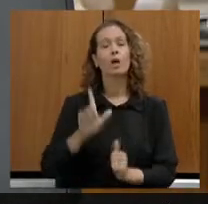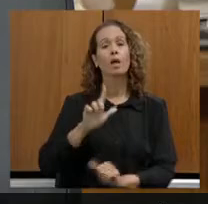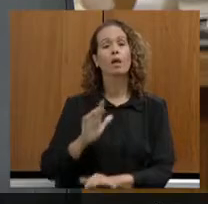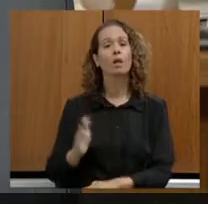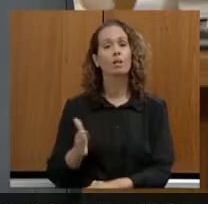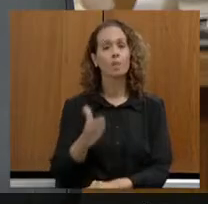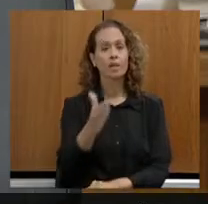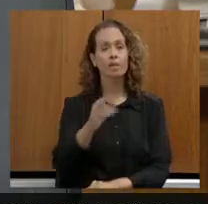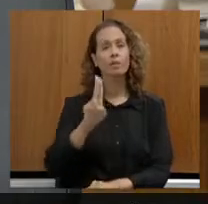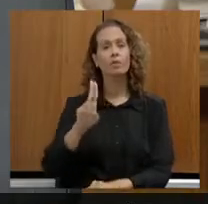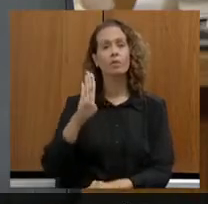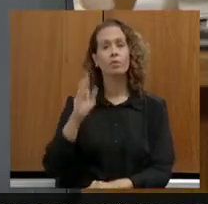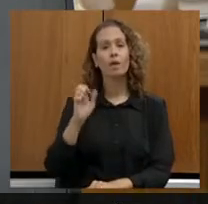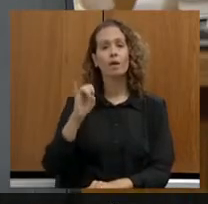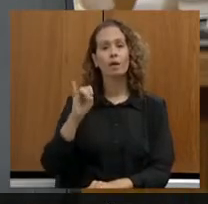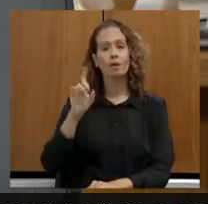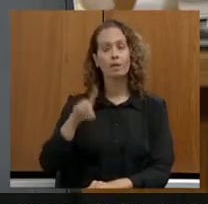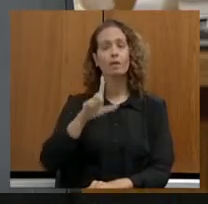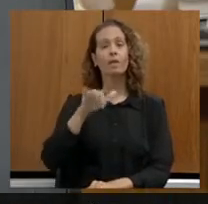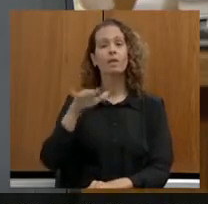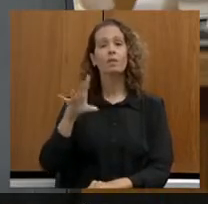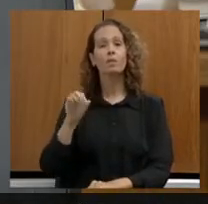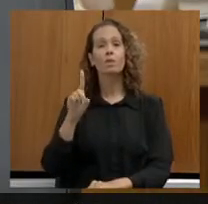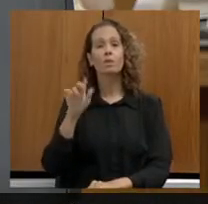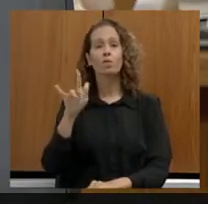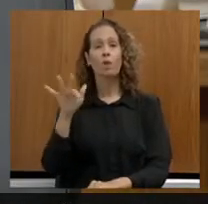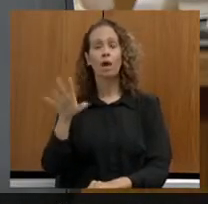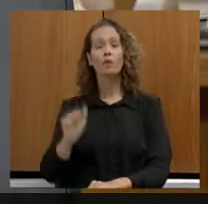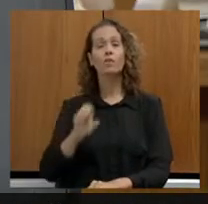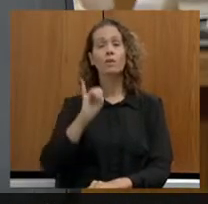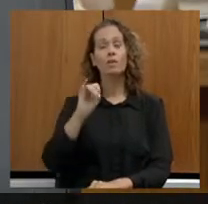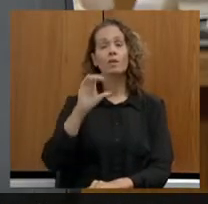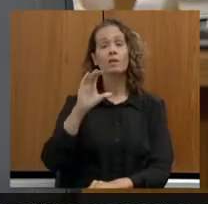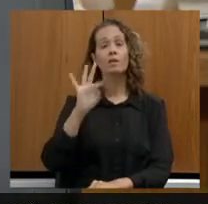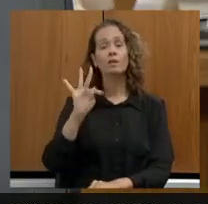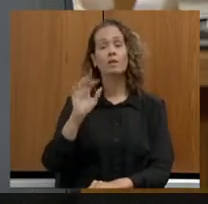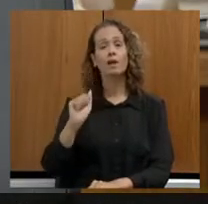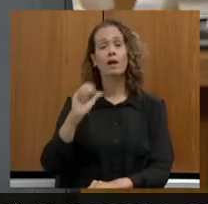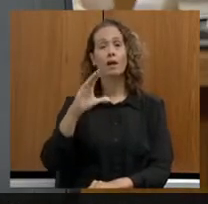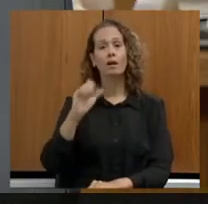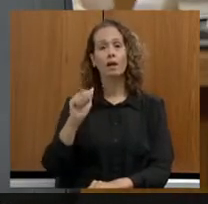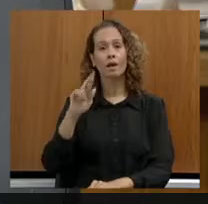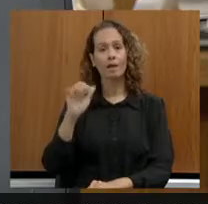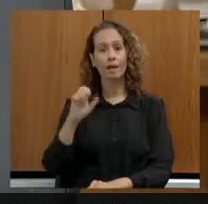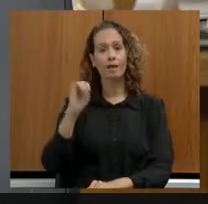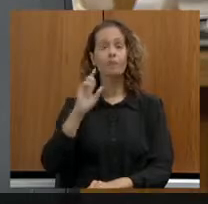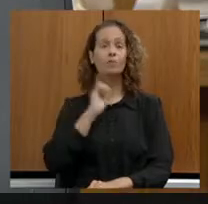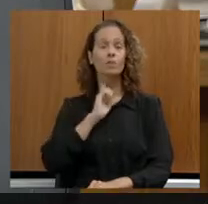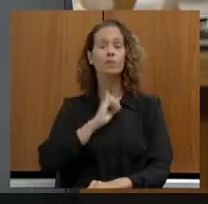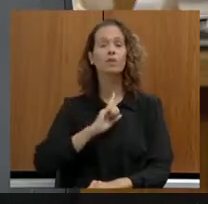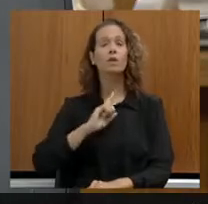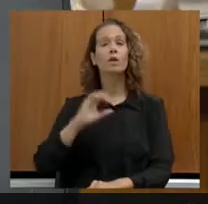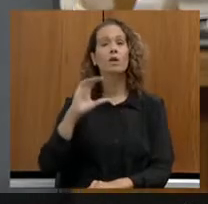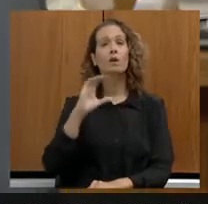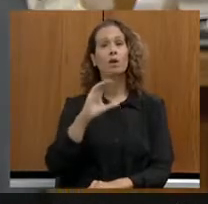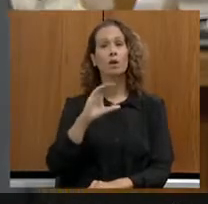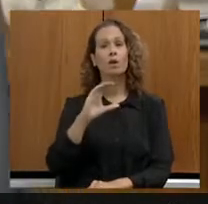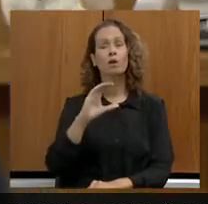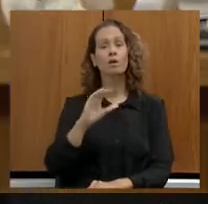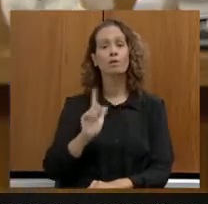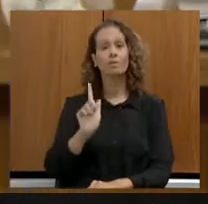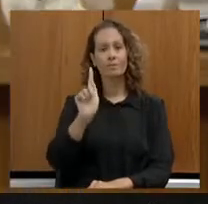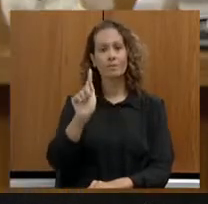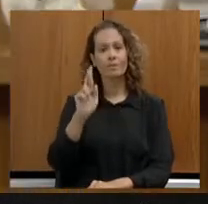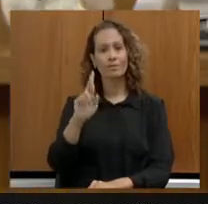Ubaí Lima Duarte Mar de Espanha e tacar aí de Minas Jordânia grão mongol Itacarambi